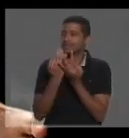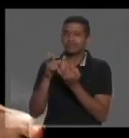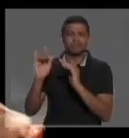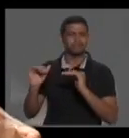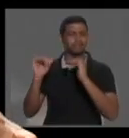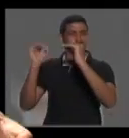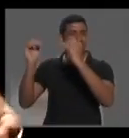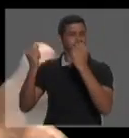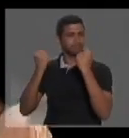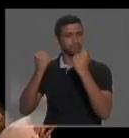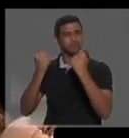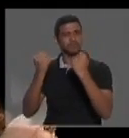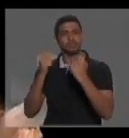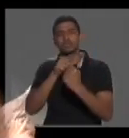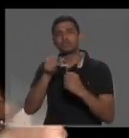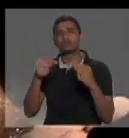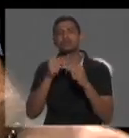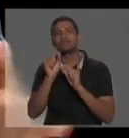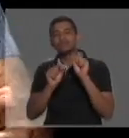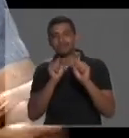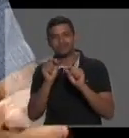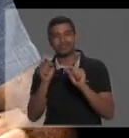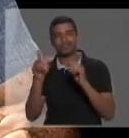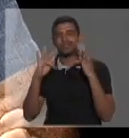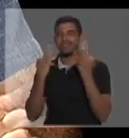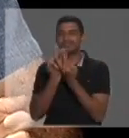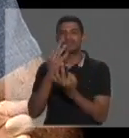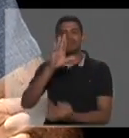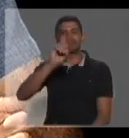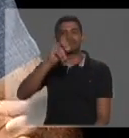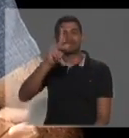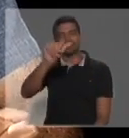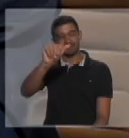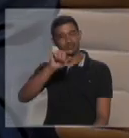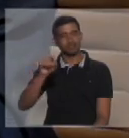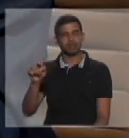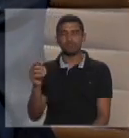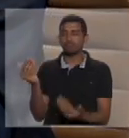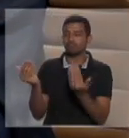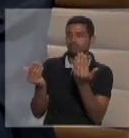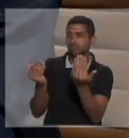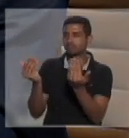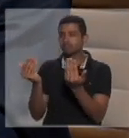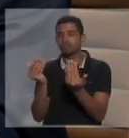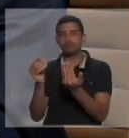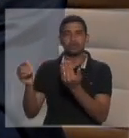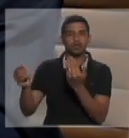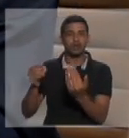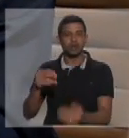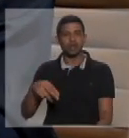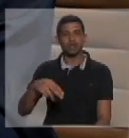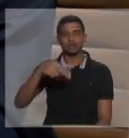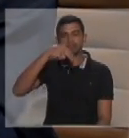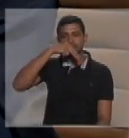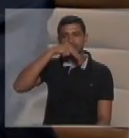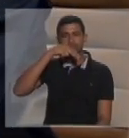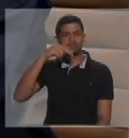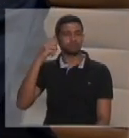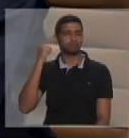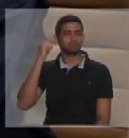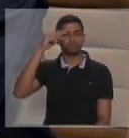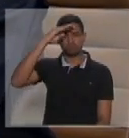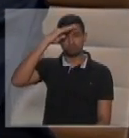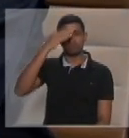as famílias poderosas, que nesse caso são essa família Rocha Miranda. E uma família que flertava com o nazismo,